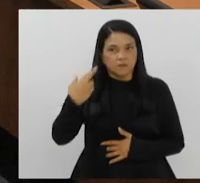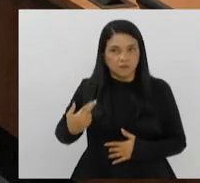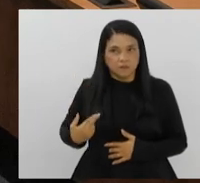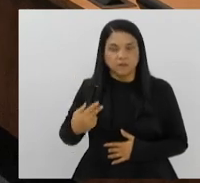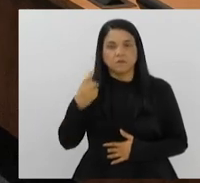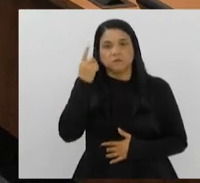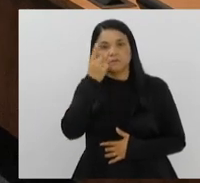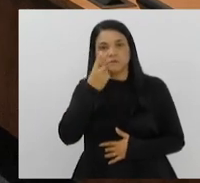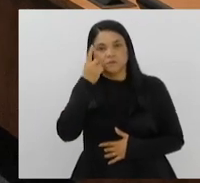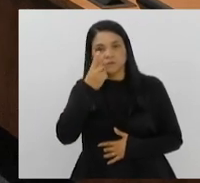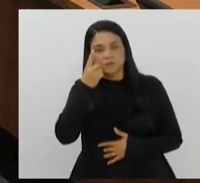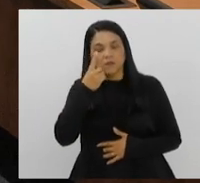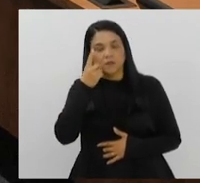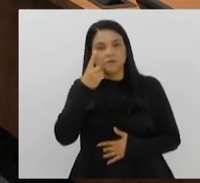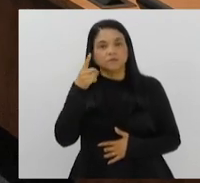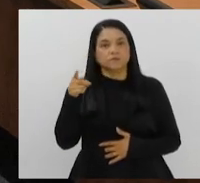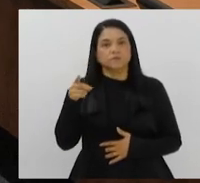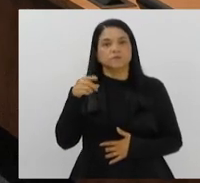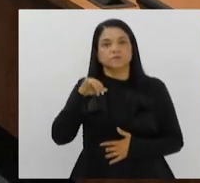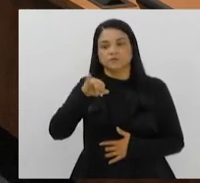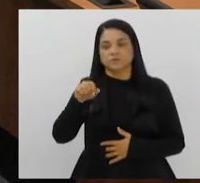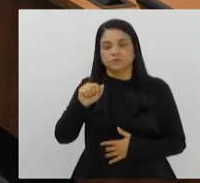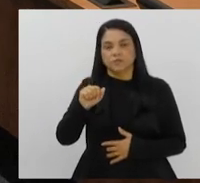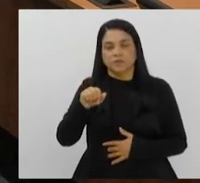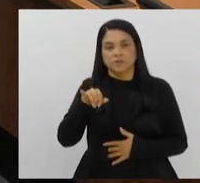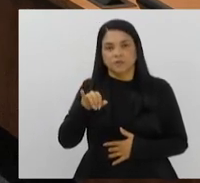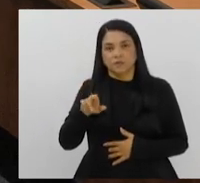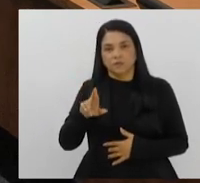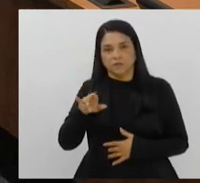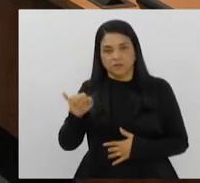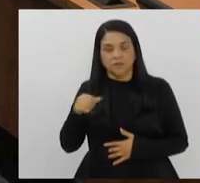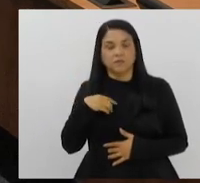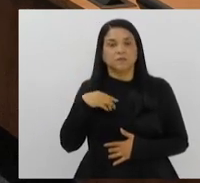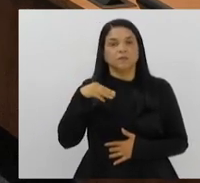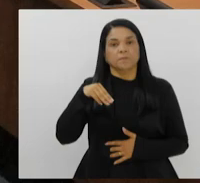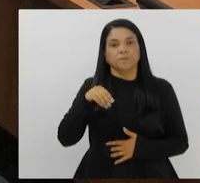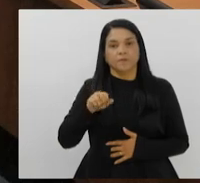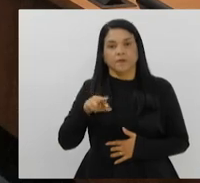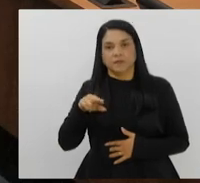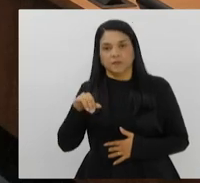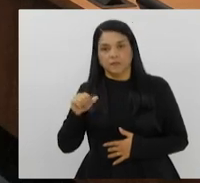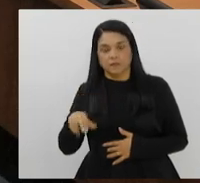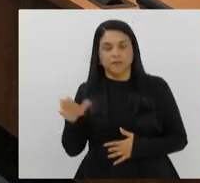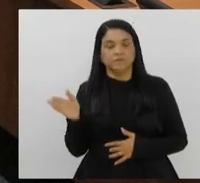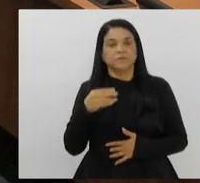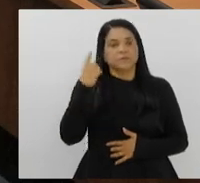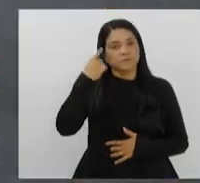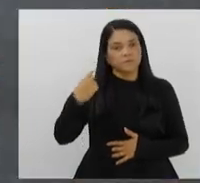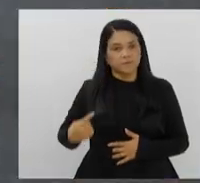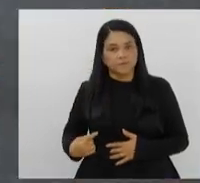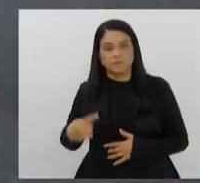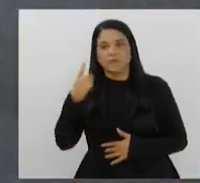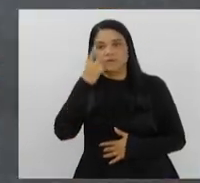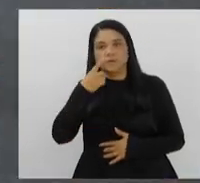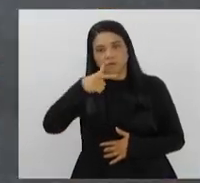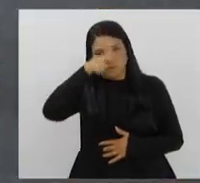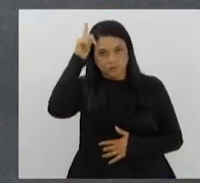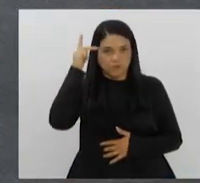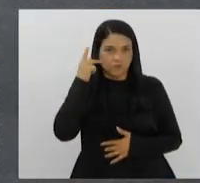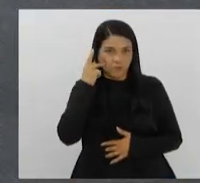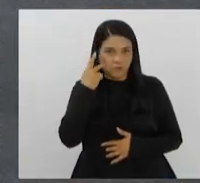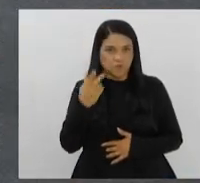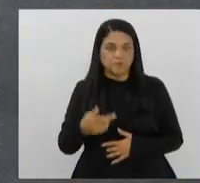deputado ecossocialista Jari, Marina do MST, deputada Dani Balbi, deputado Luiz Paulo,